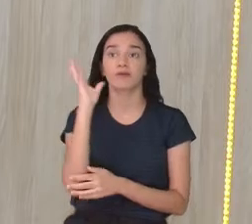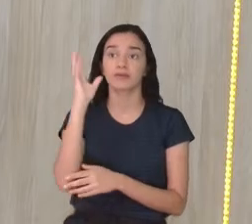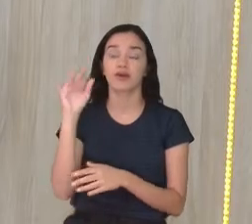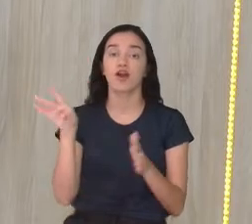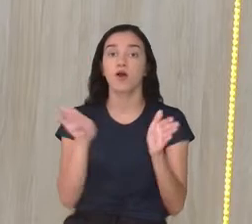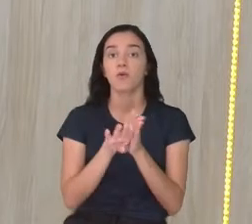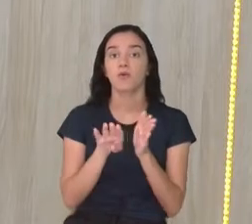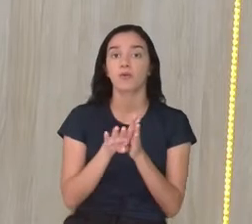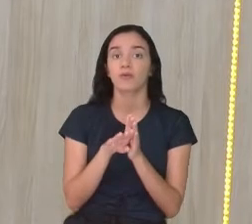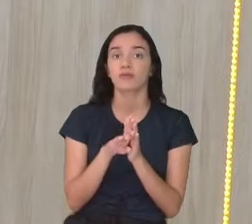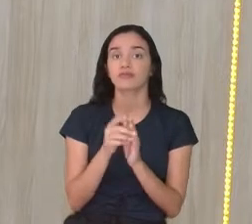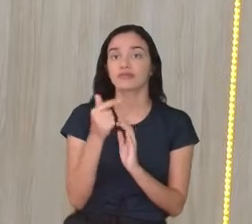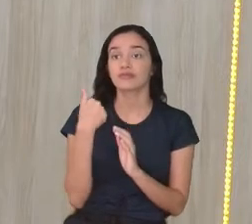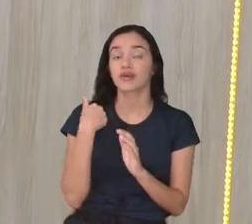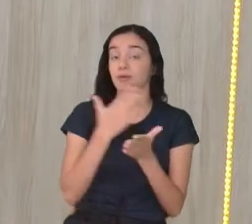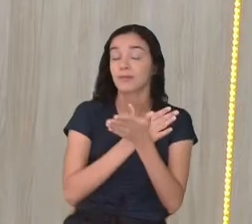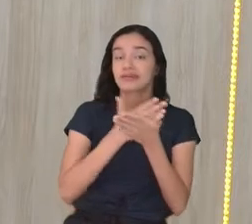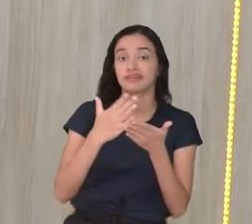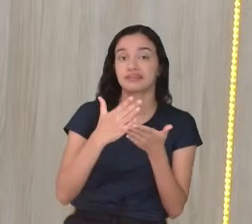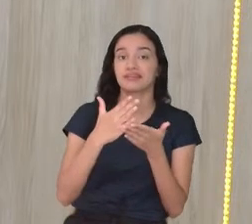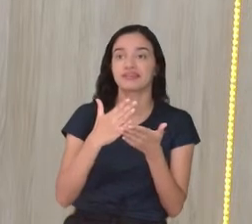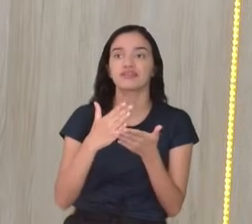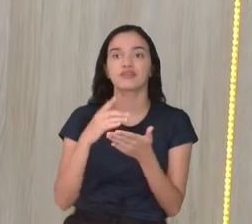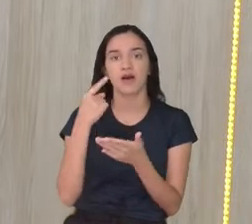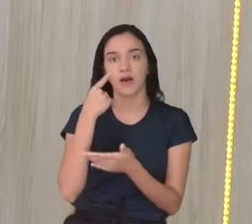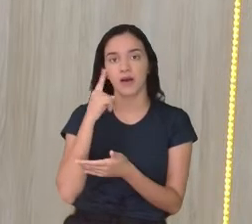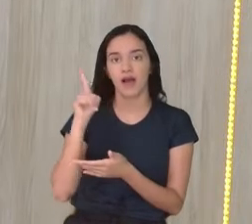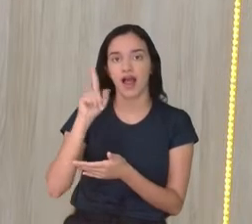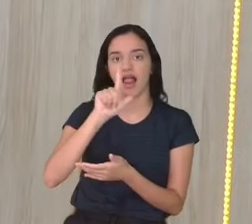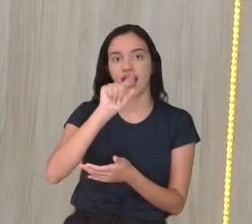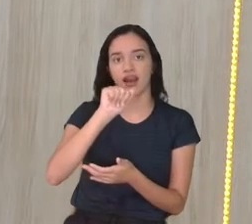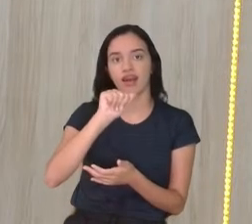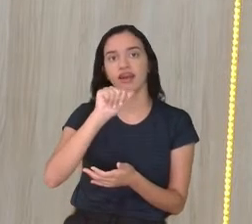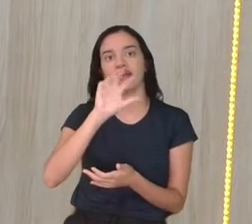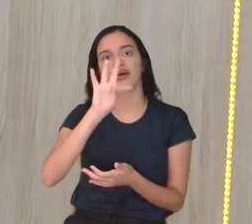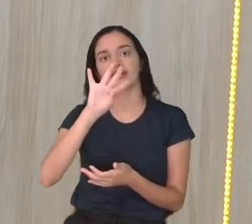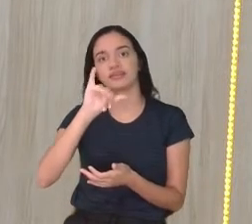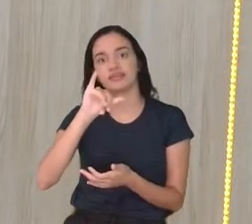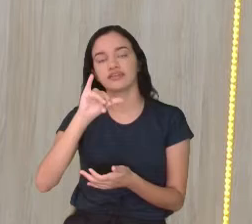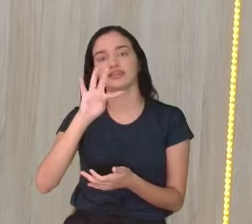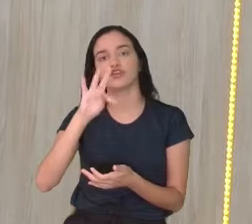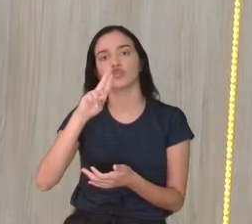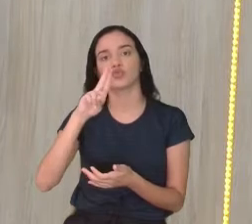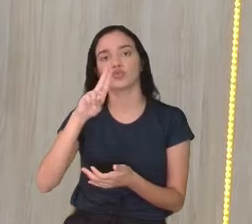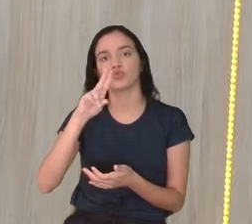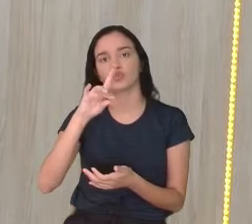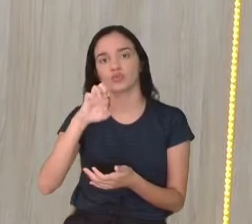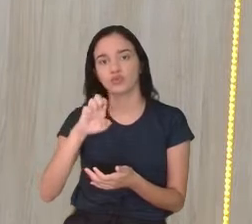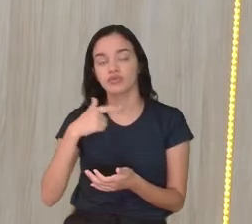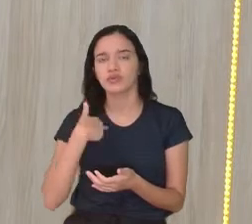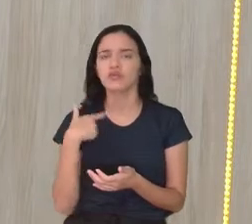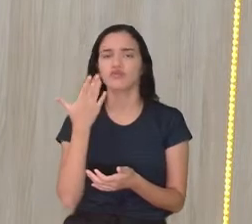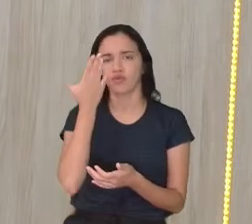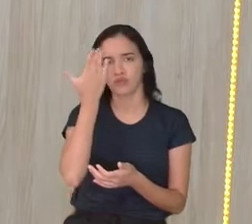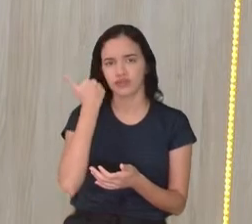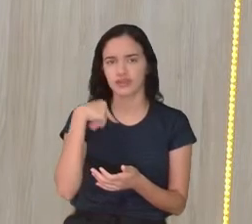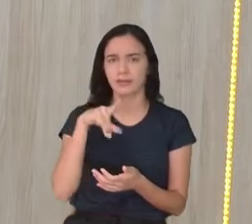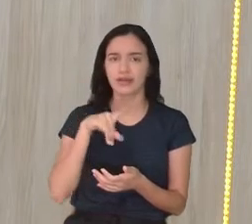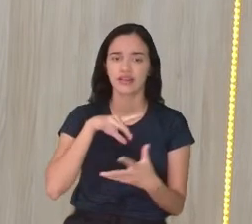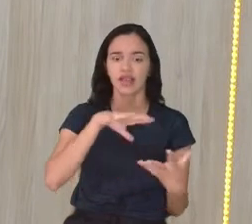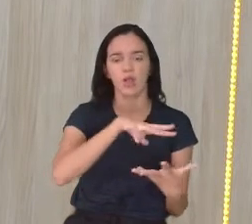Começando primeiramente com a questão da latitude. Bora lá. Você sabe, né, que temos o